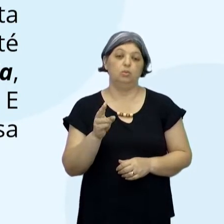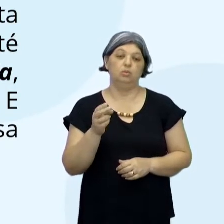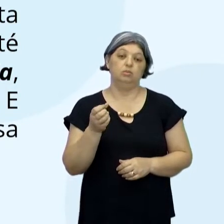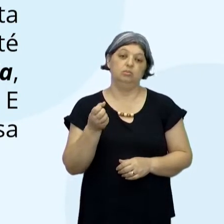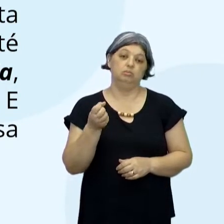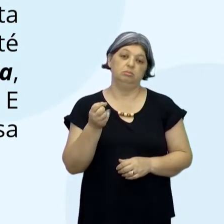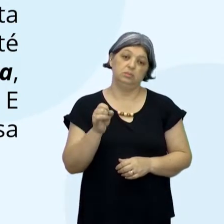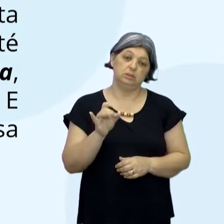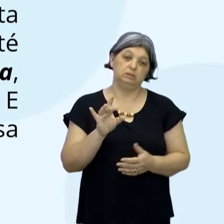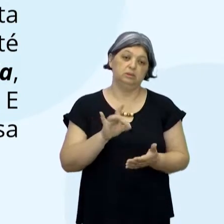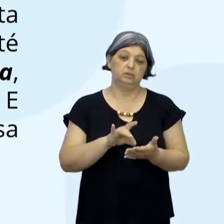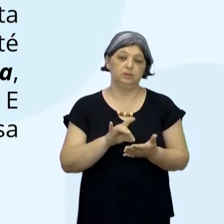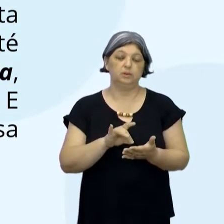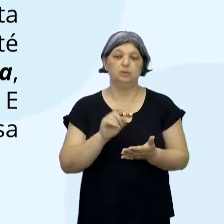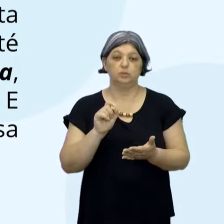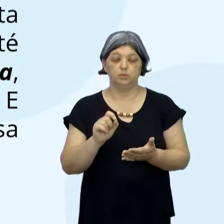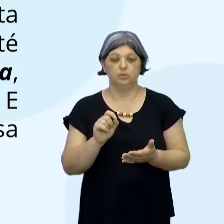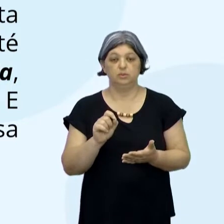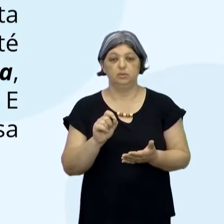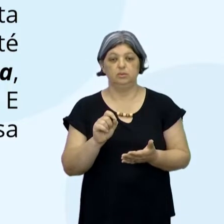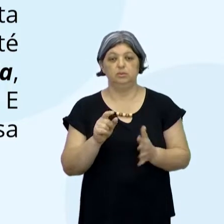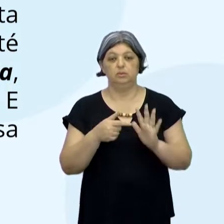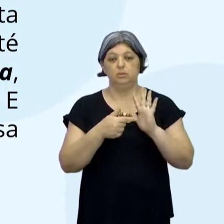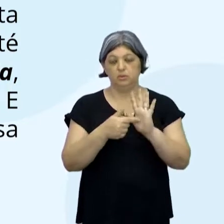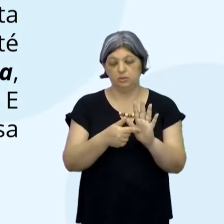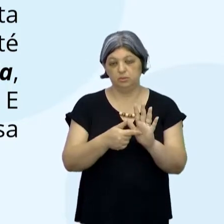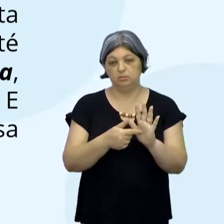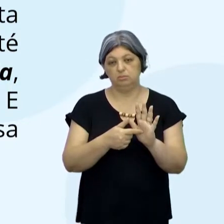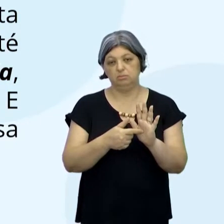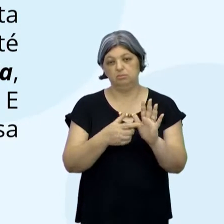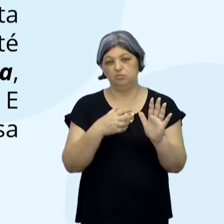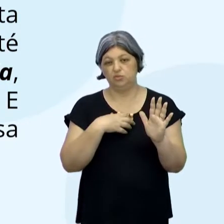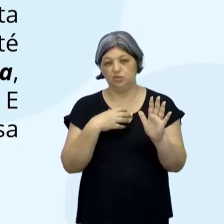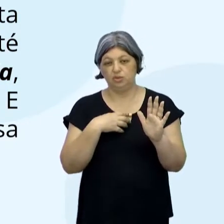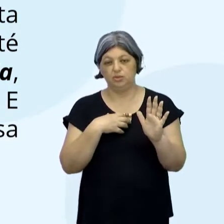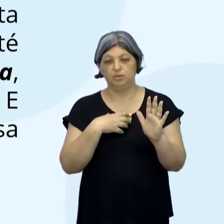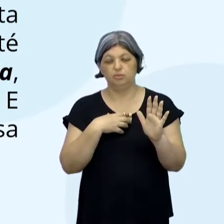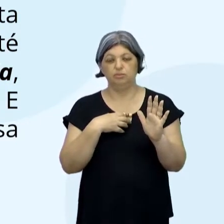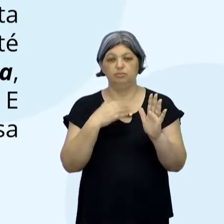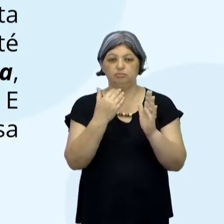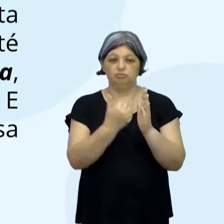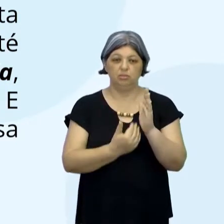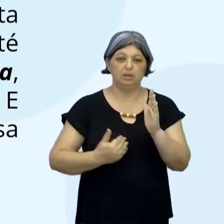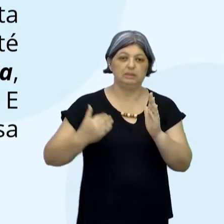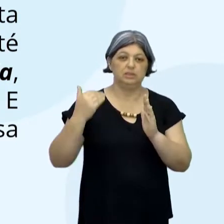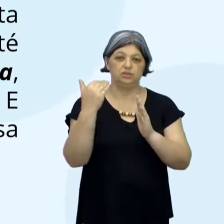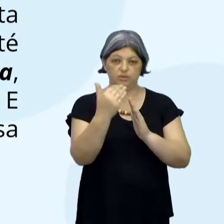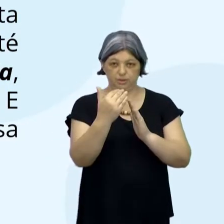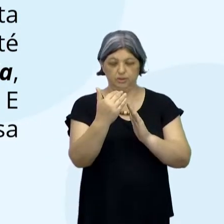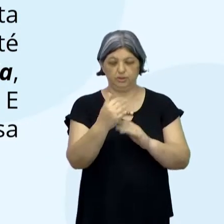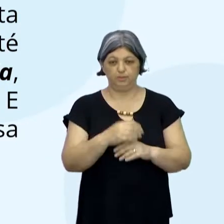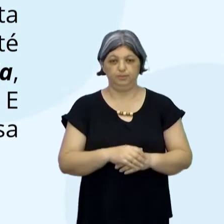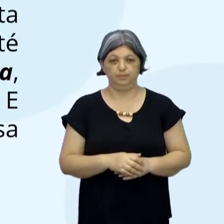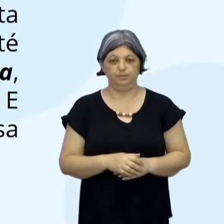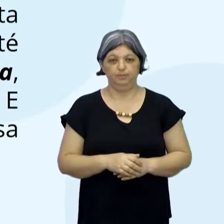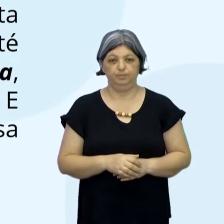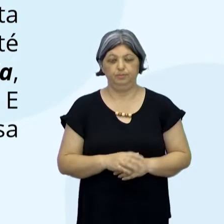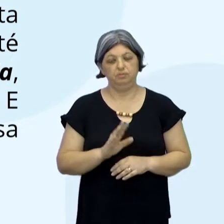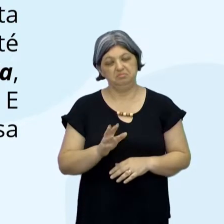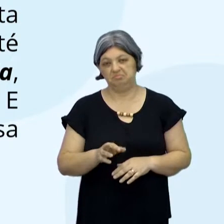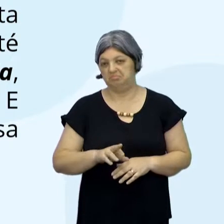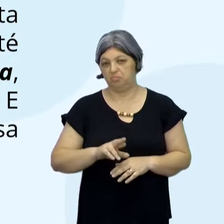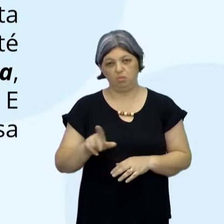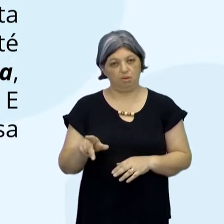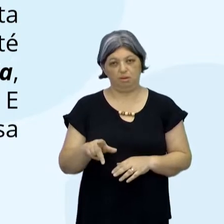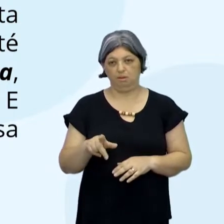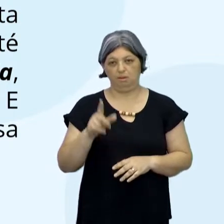é assim mostrado de uma forma meio cataclísmica, né? E não é também